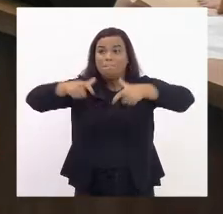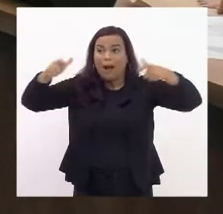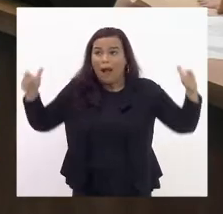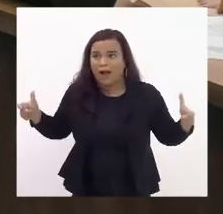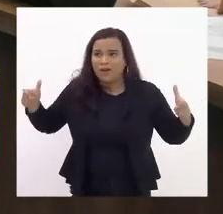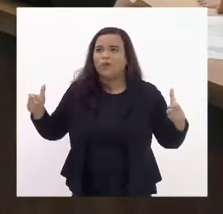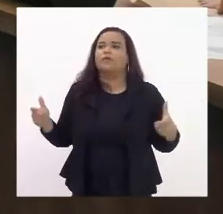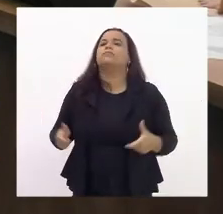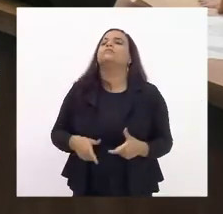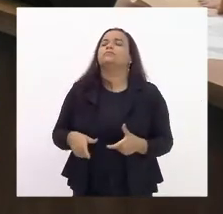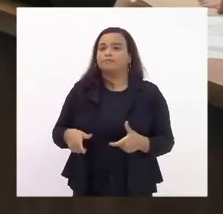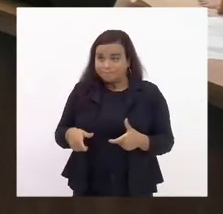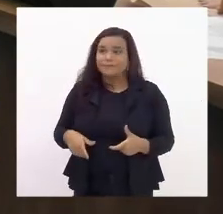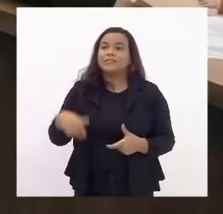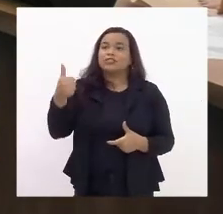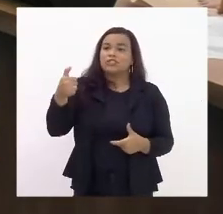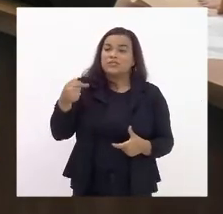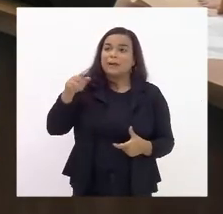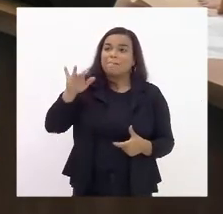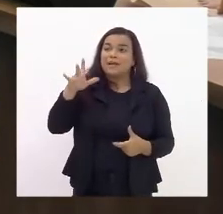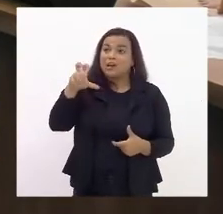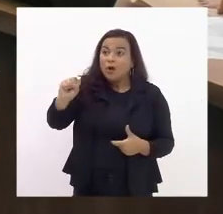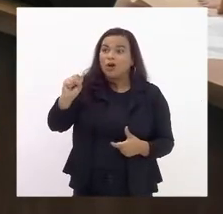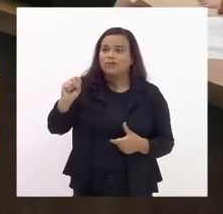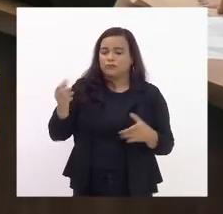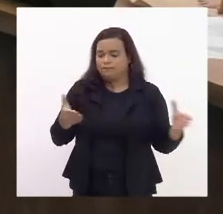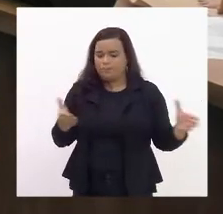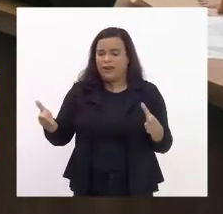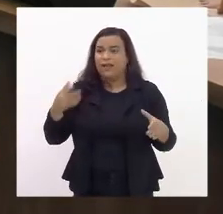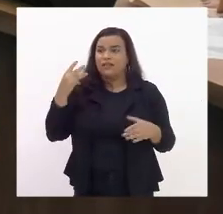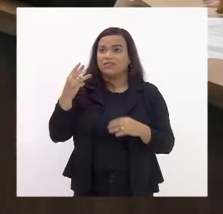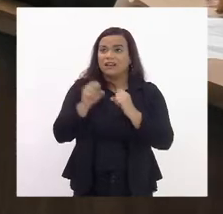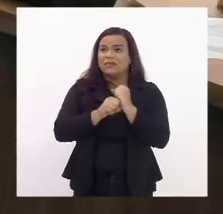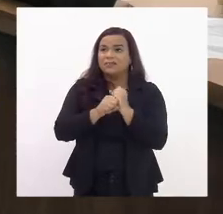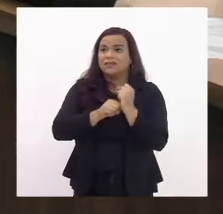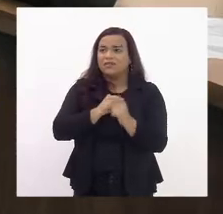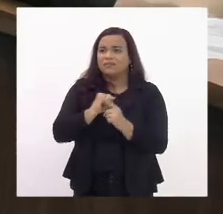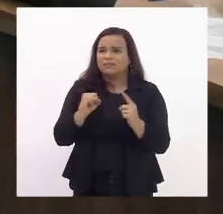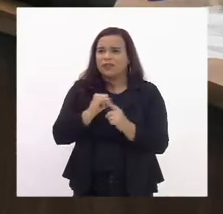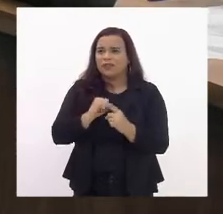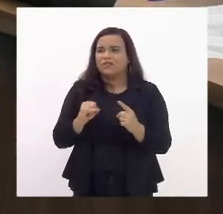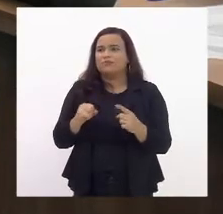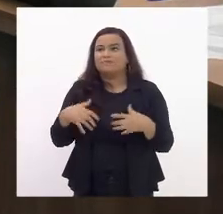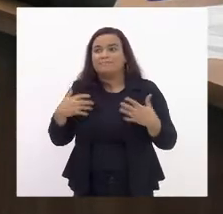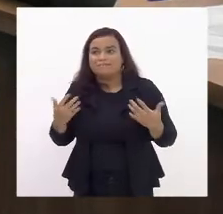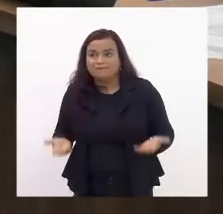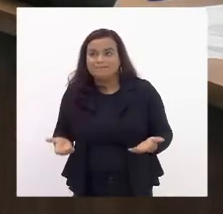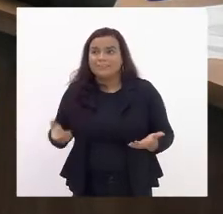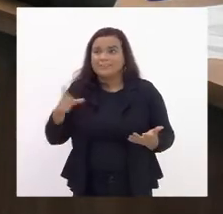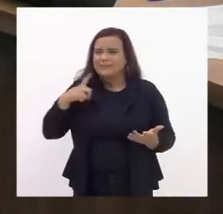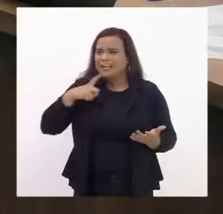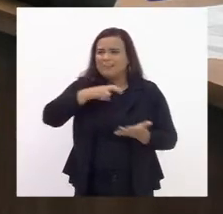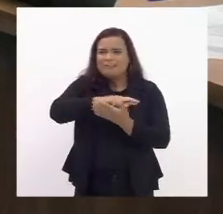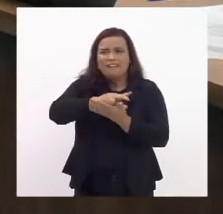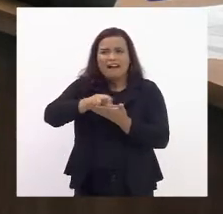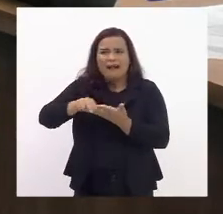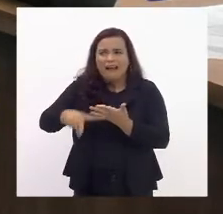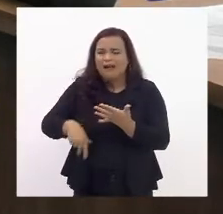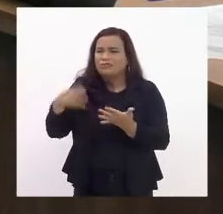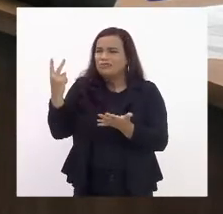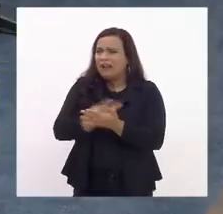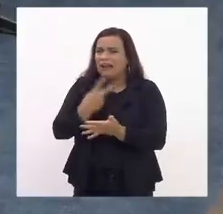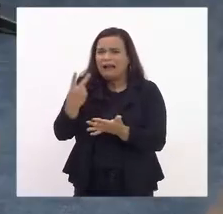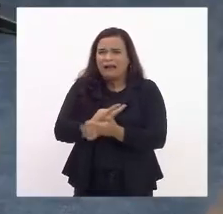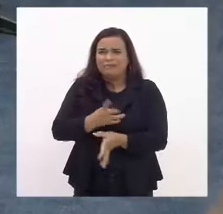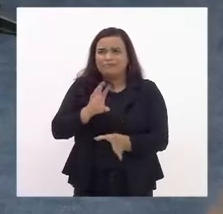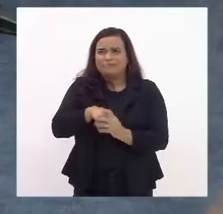17 bilhões de reais em 3 anos e meio naquela operação marcada por irregularidades que a gente, né, deputado